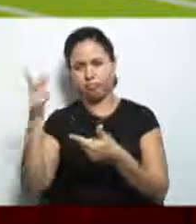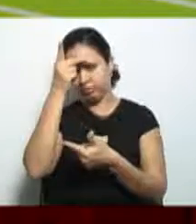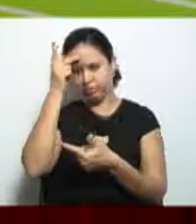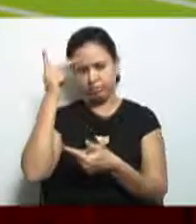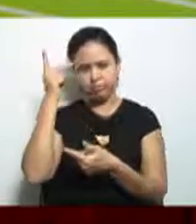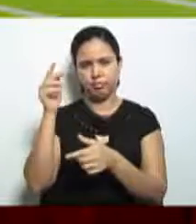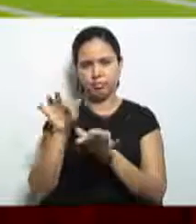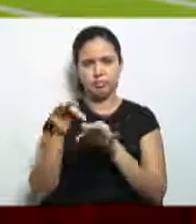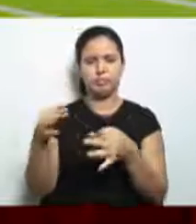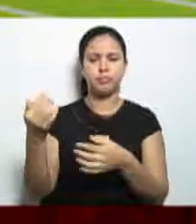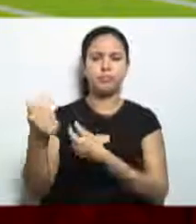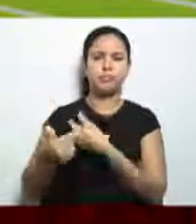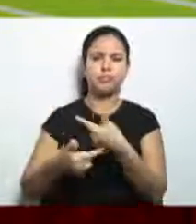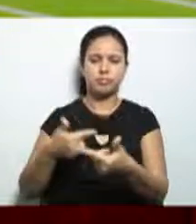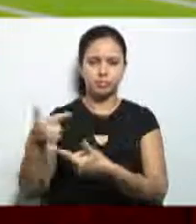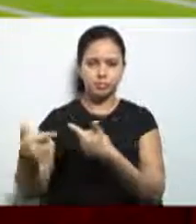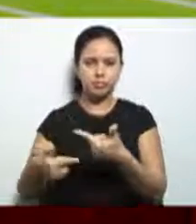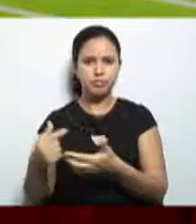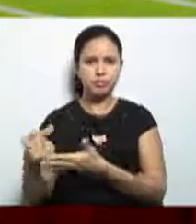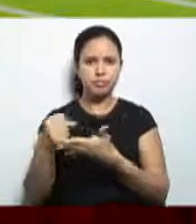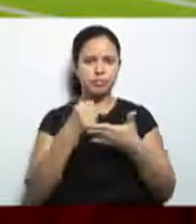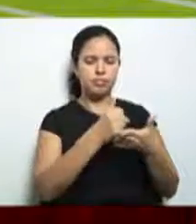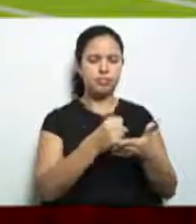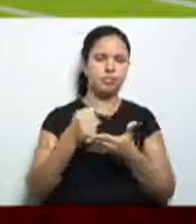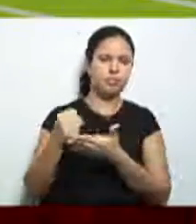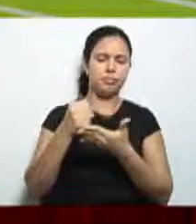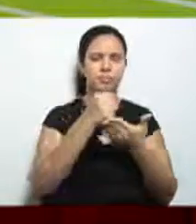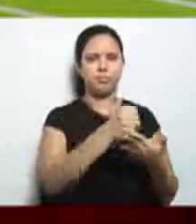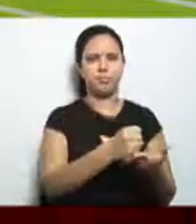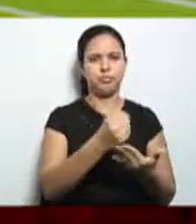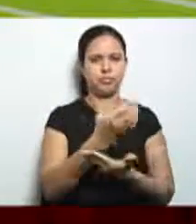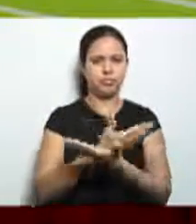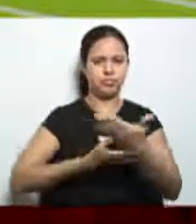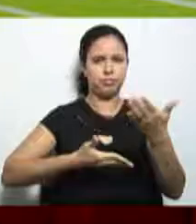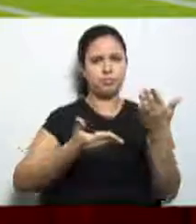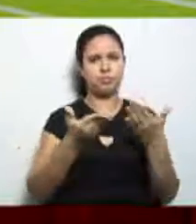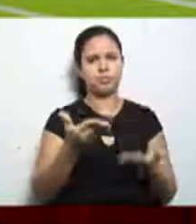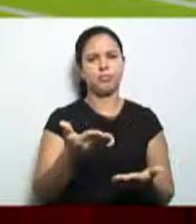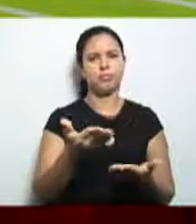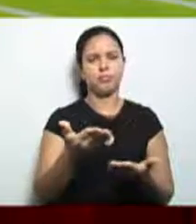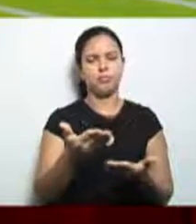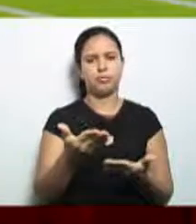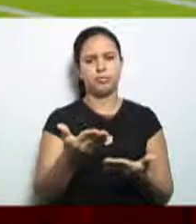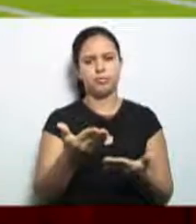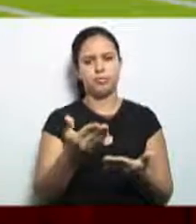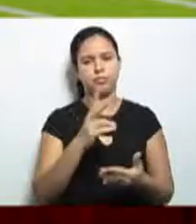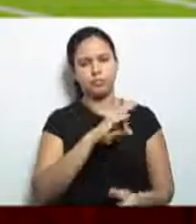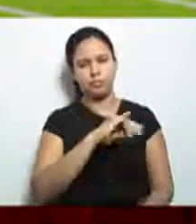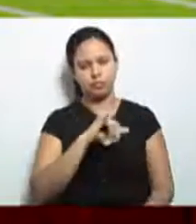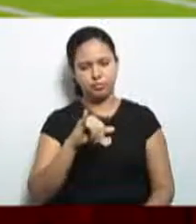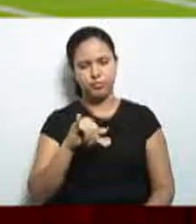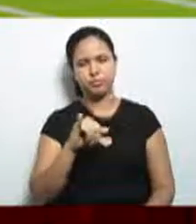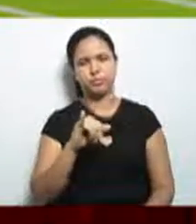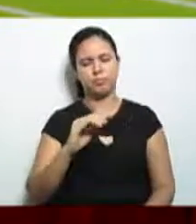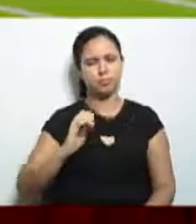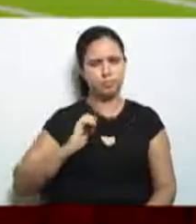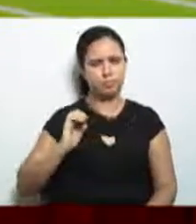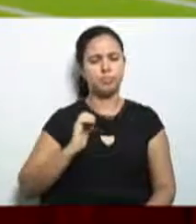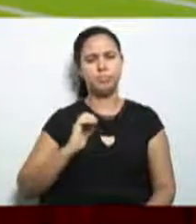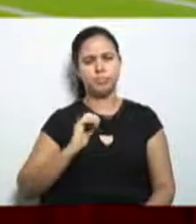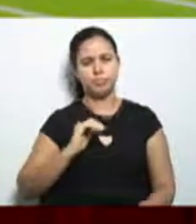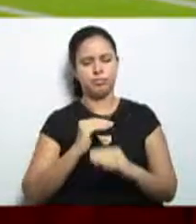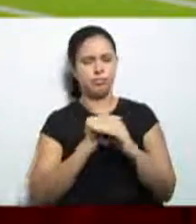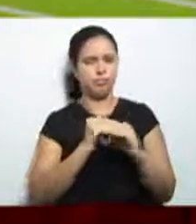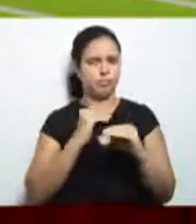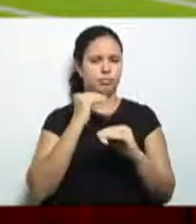vai realizar todo esse efetivo para produzir esses bens de troca que vão enriquecer as camadas mais